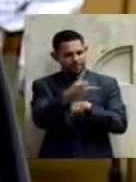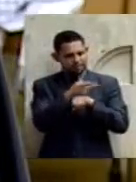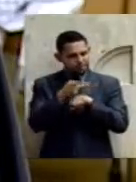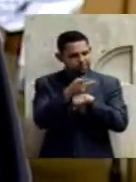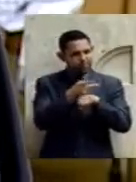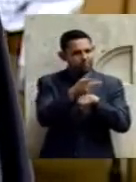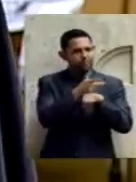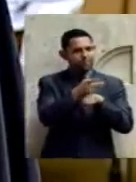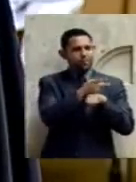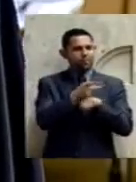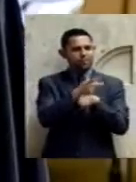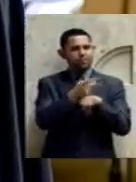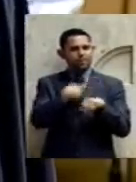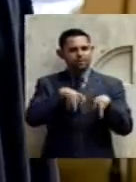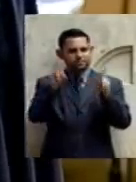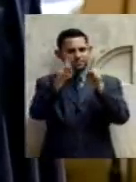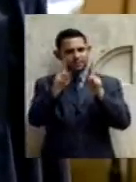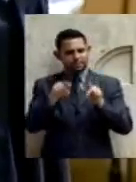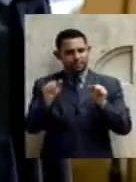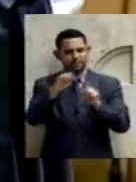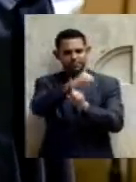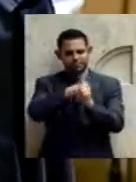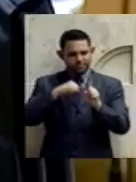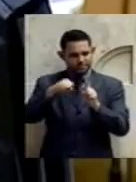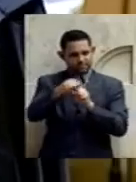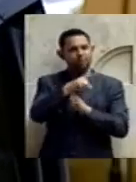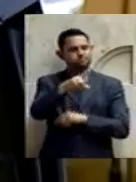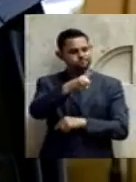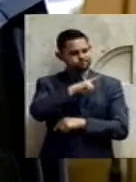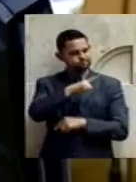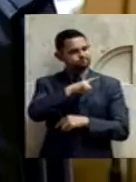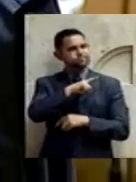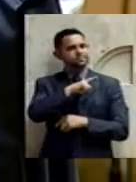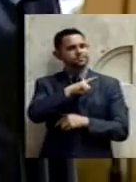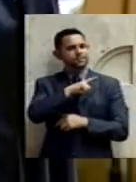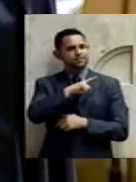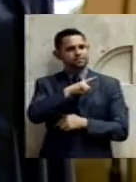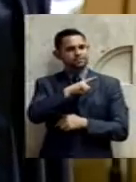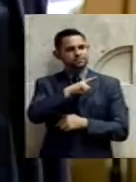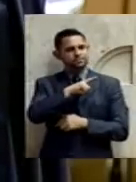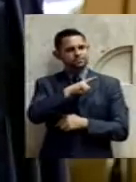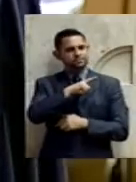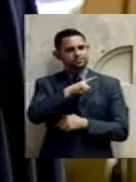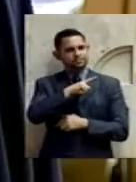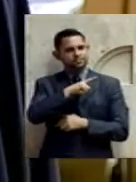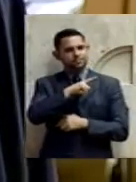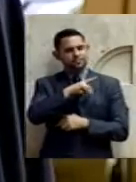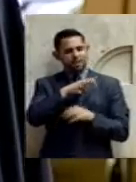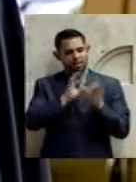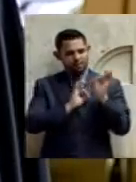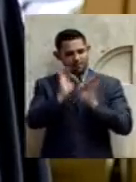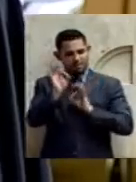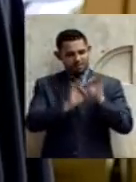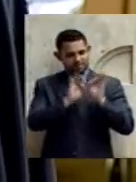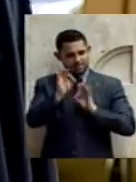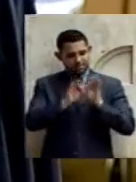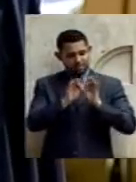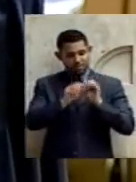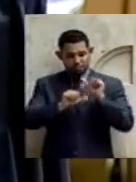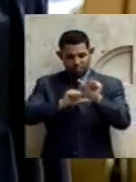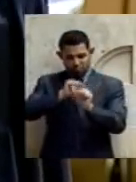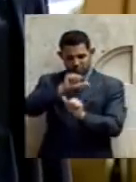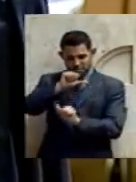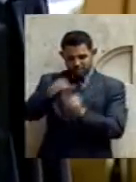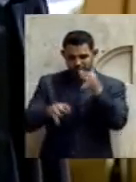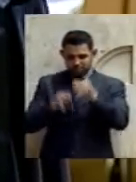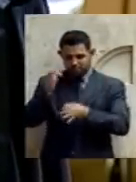tão almejada paz social que passa, inevitavelmente, pela estruturação das defensorias